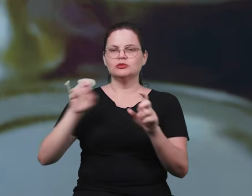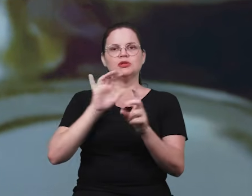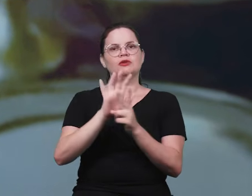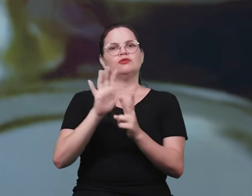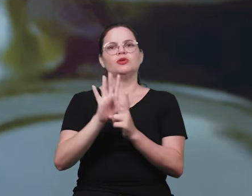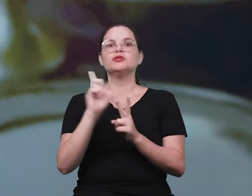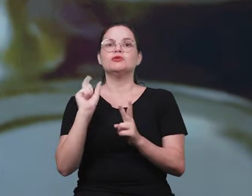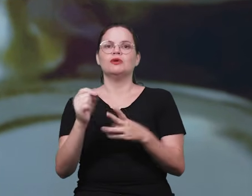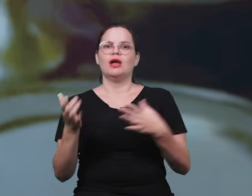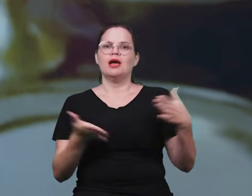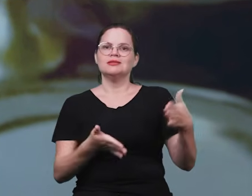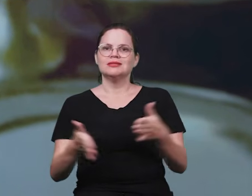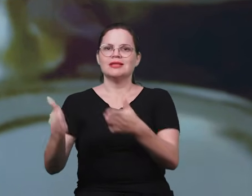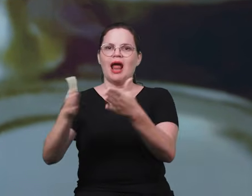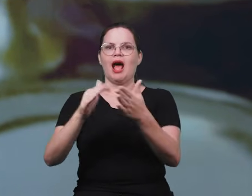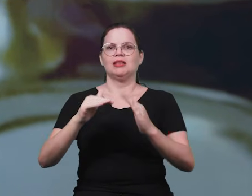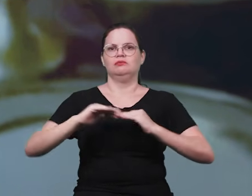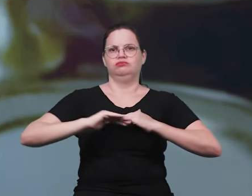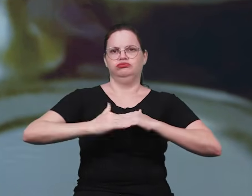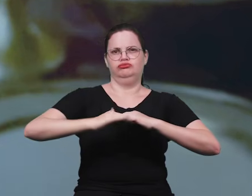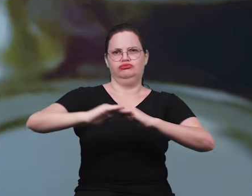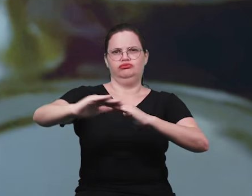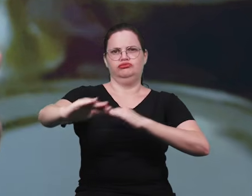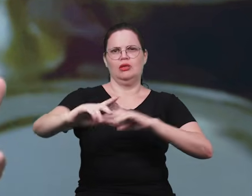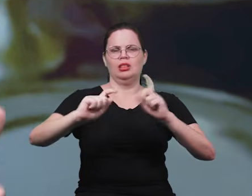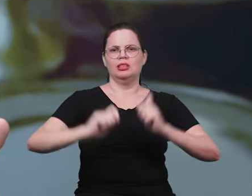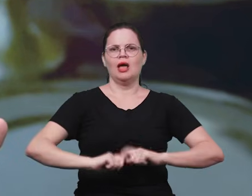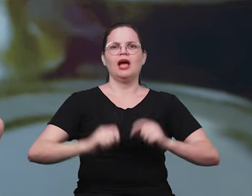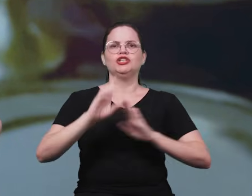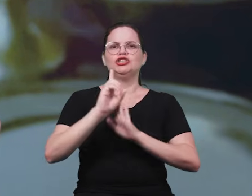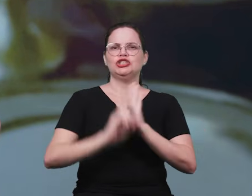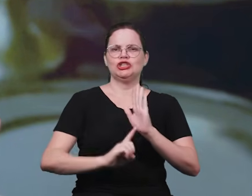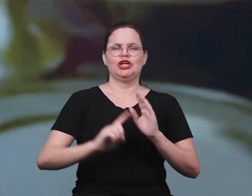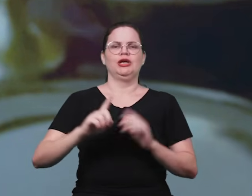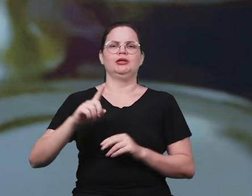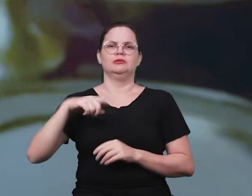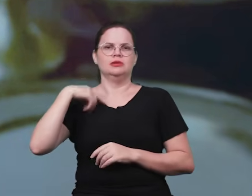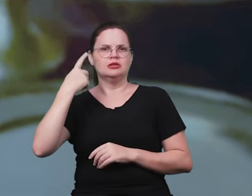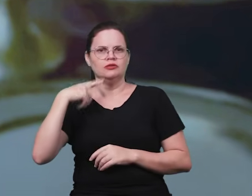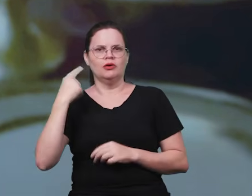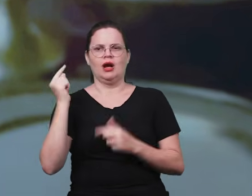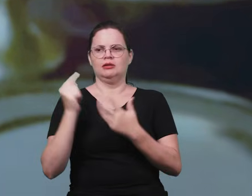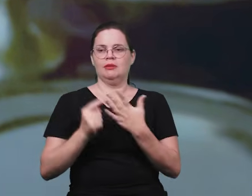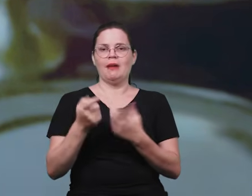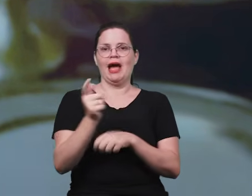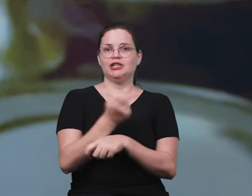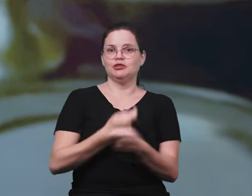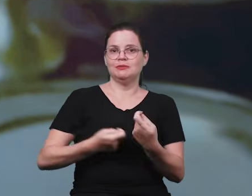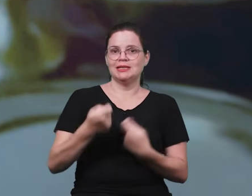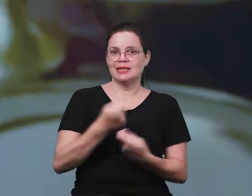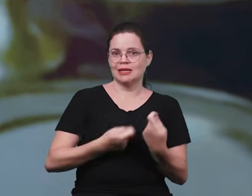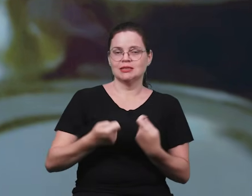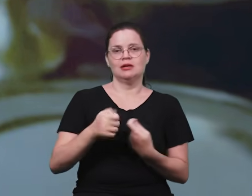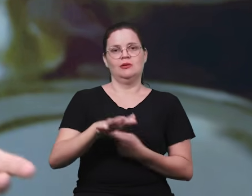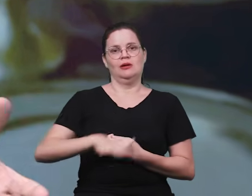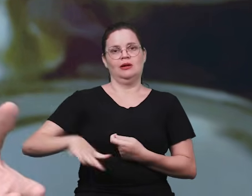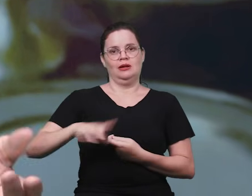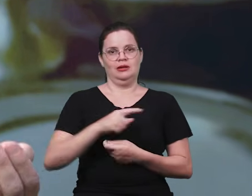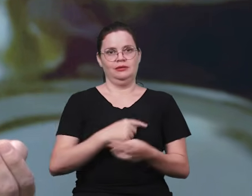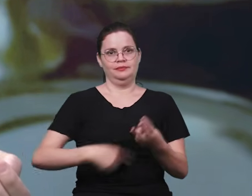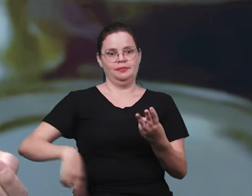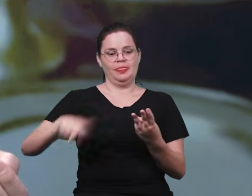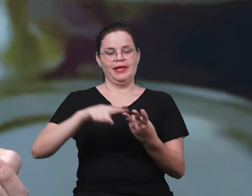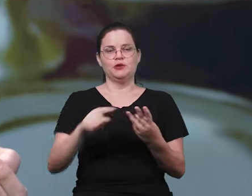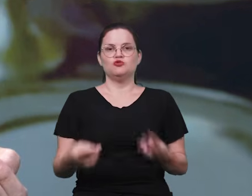paz romana, o direito e todos esses detalhes de governo daquele império, e a influência